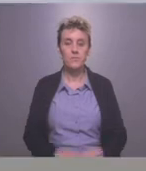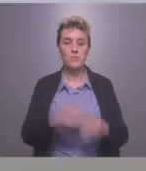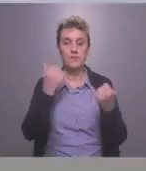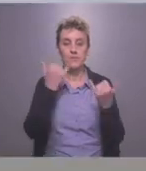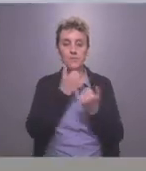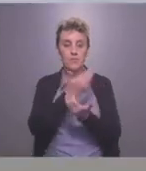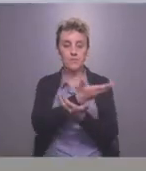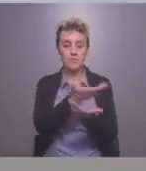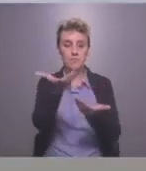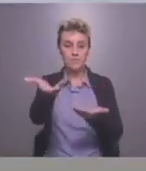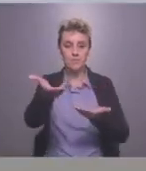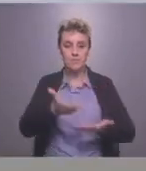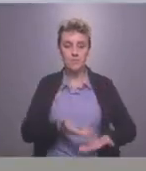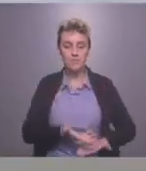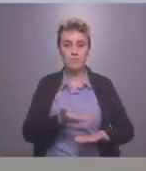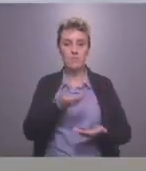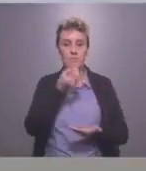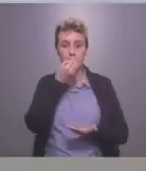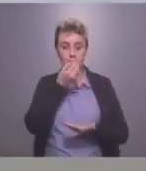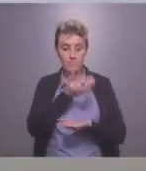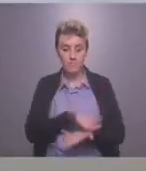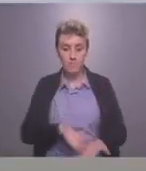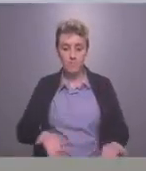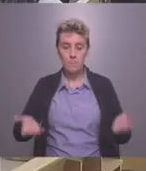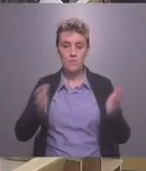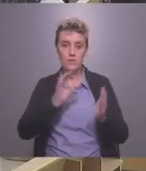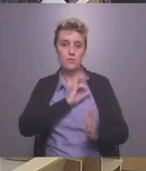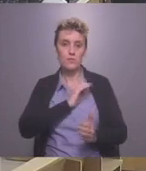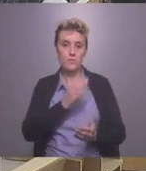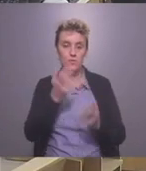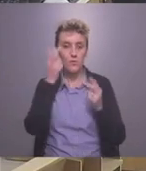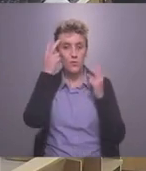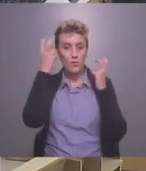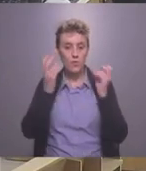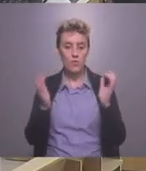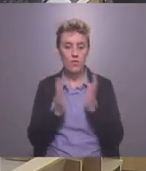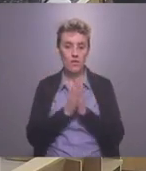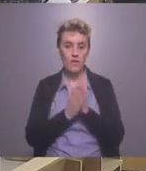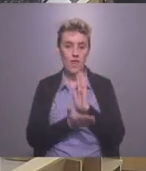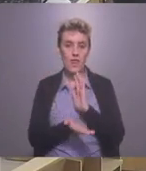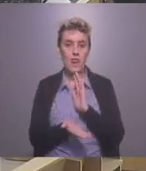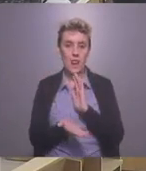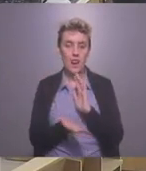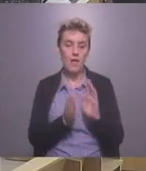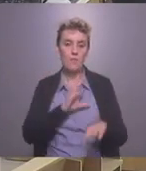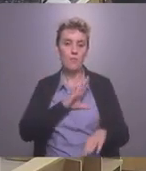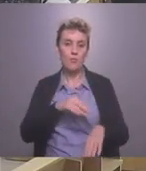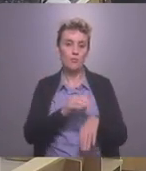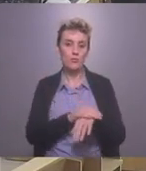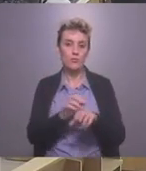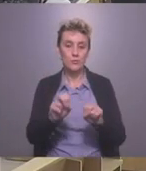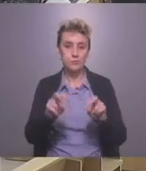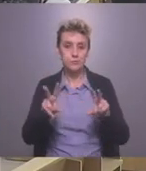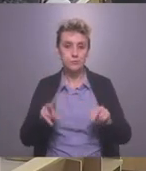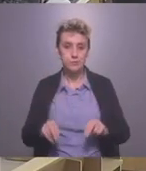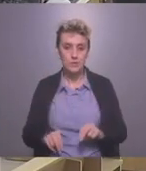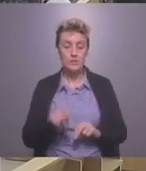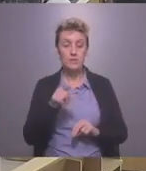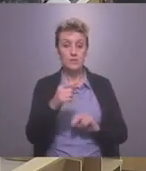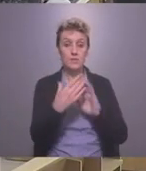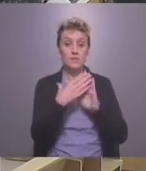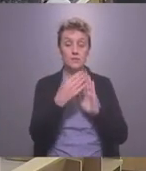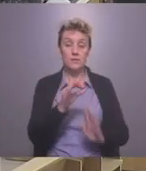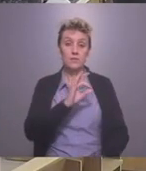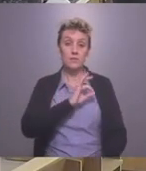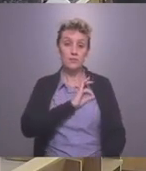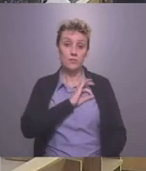Felizes os convidados para a ceia do Senhor. Eis o Cordeiro de Deus que tira o pecado do mundo. Senhor,